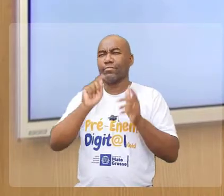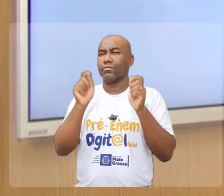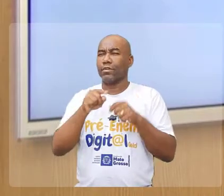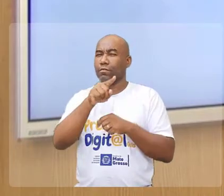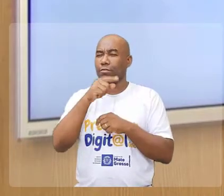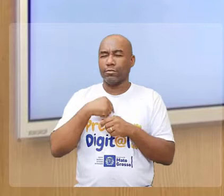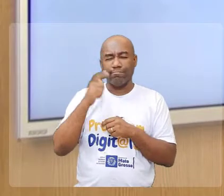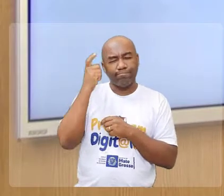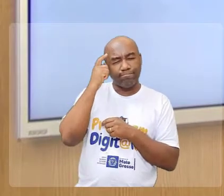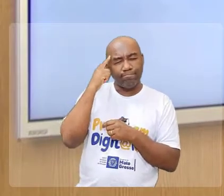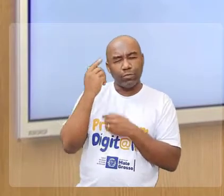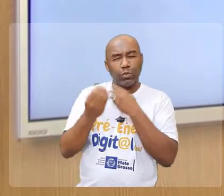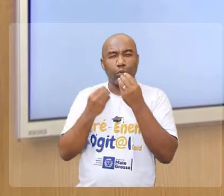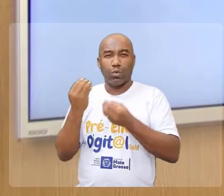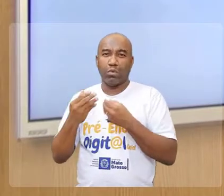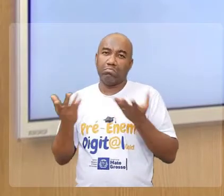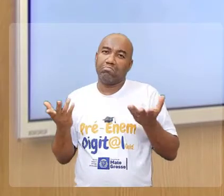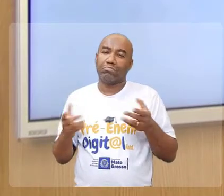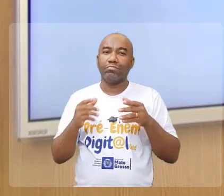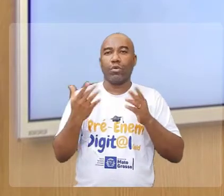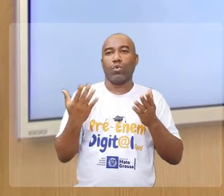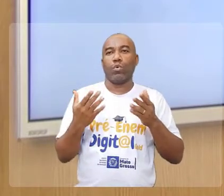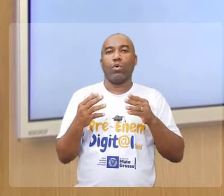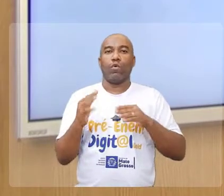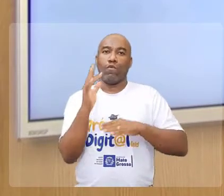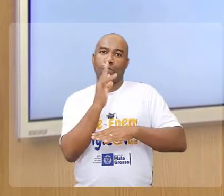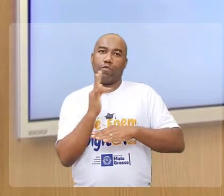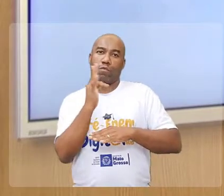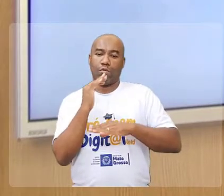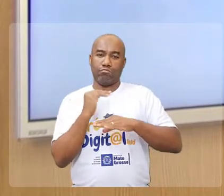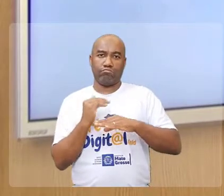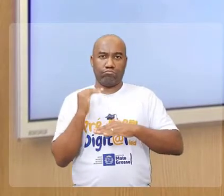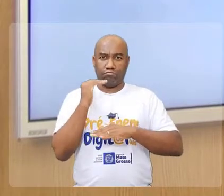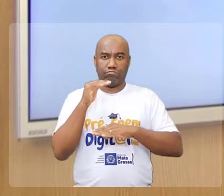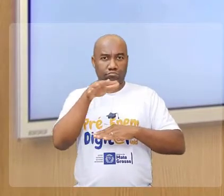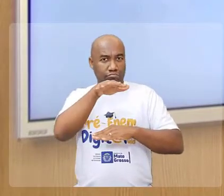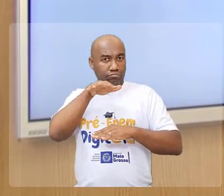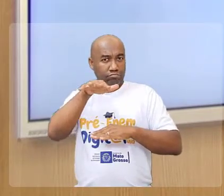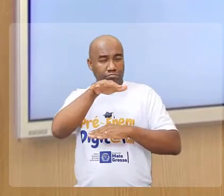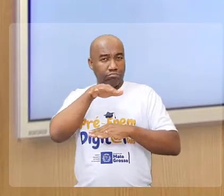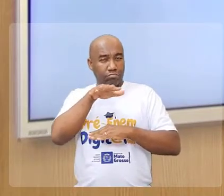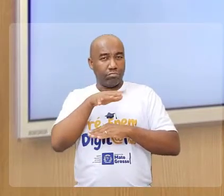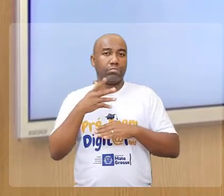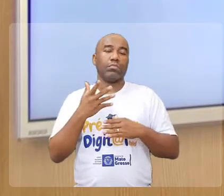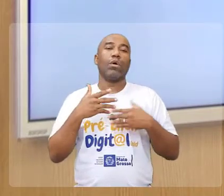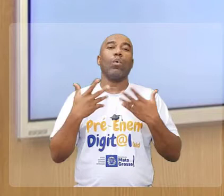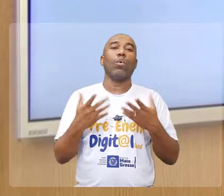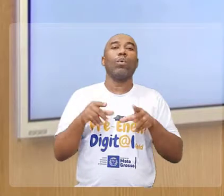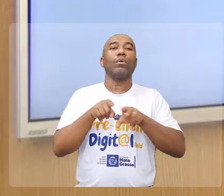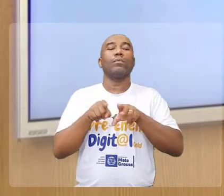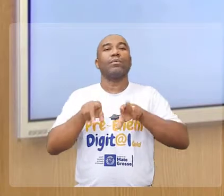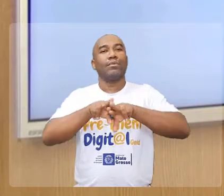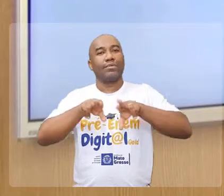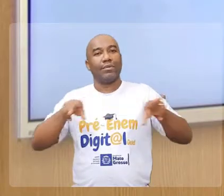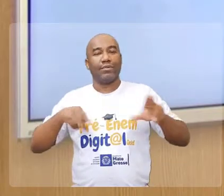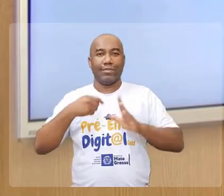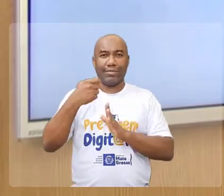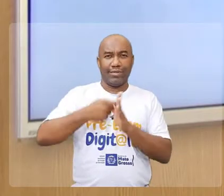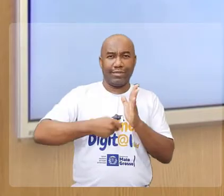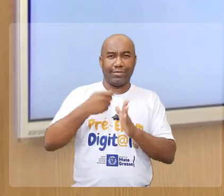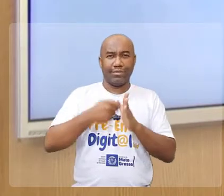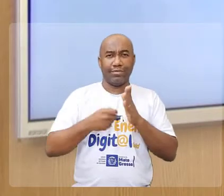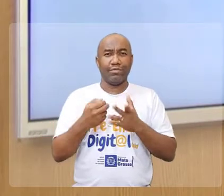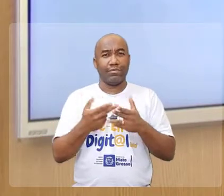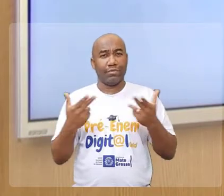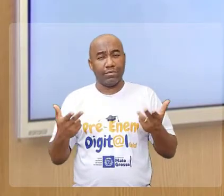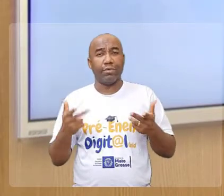ocasiões, situações formais da sua vida. Você vai utilizar nas produções textuais e